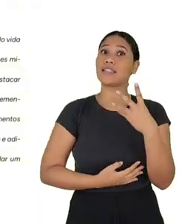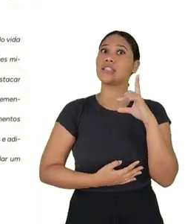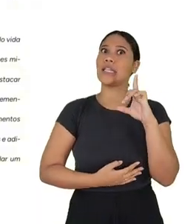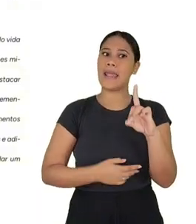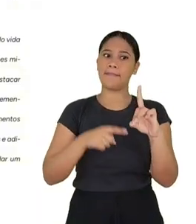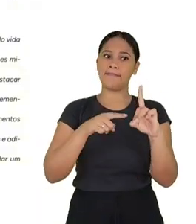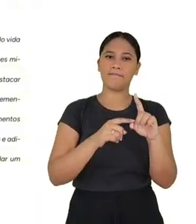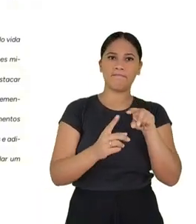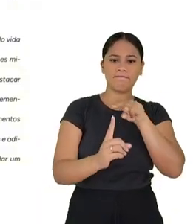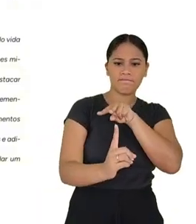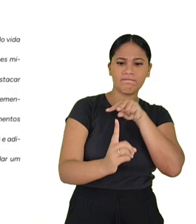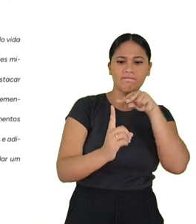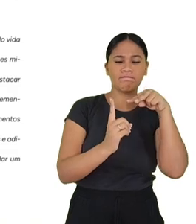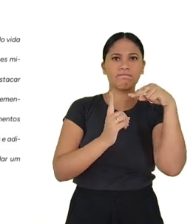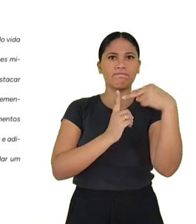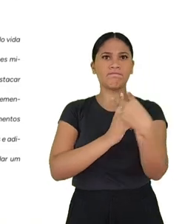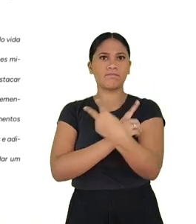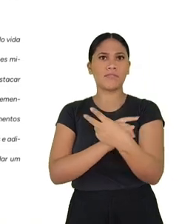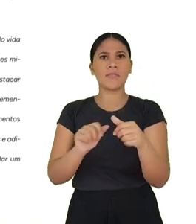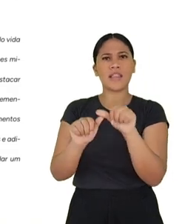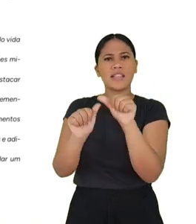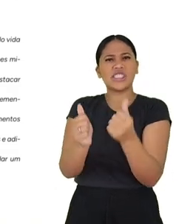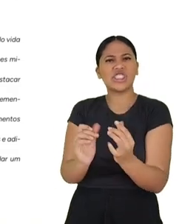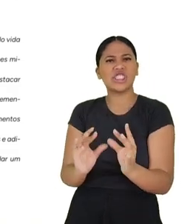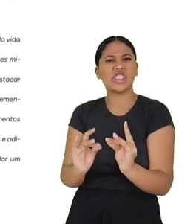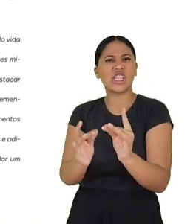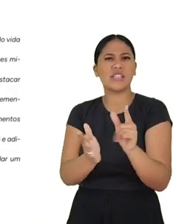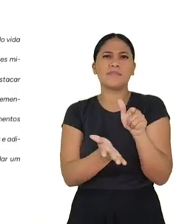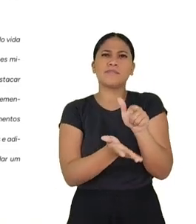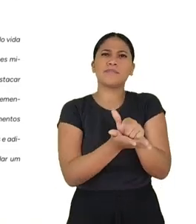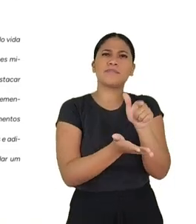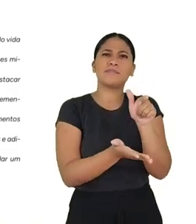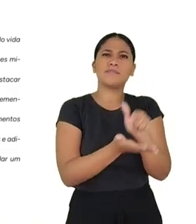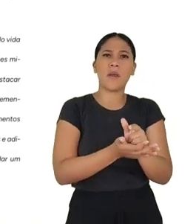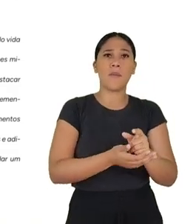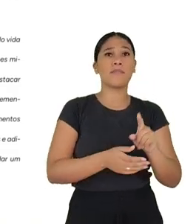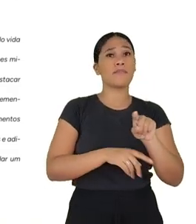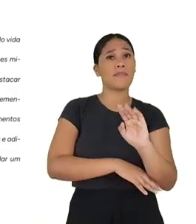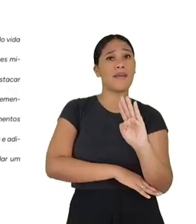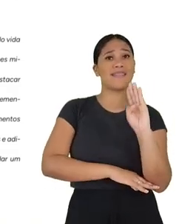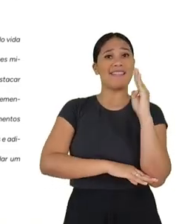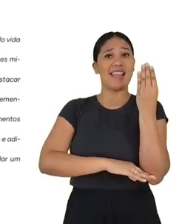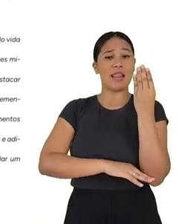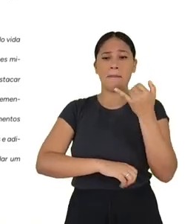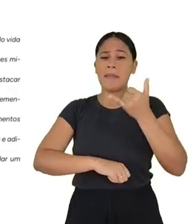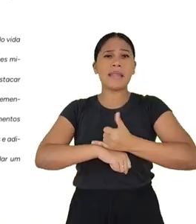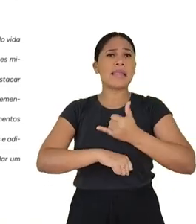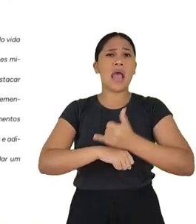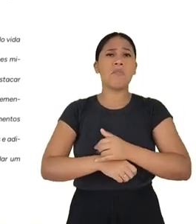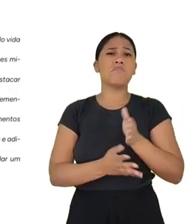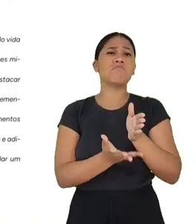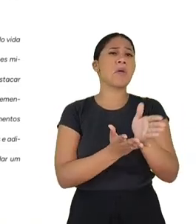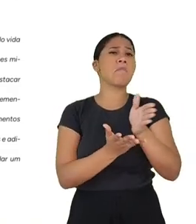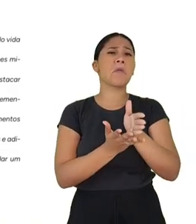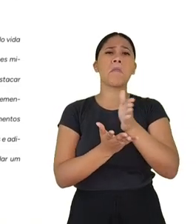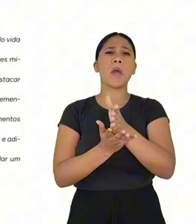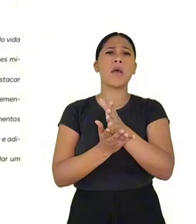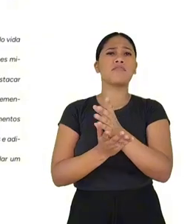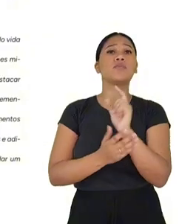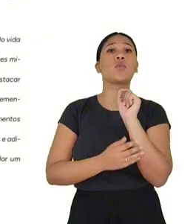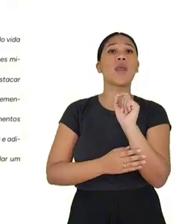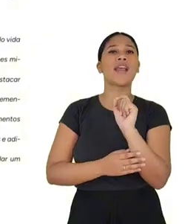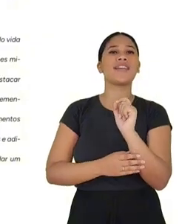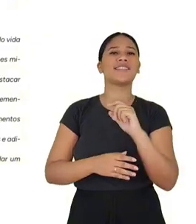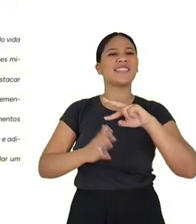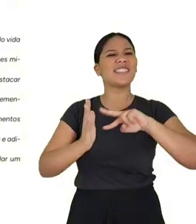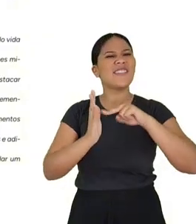de expressão artística tridimensional, que permite transformar materiais como argila, papel, madeira ou metal